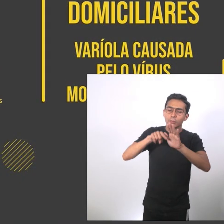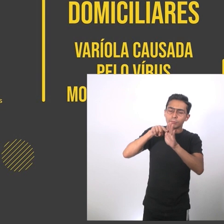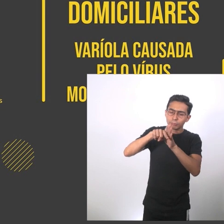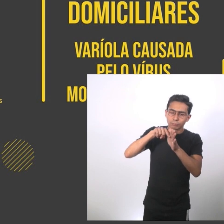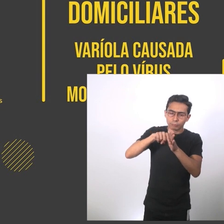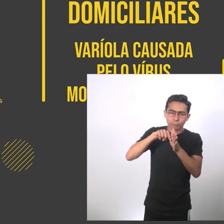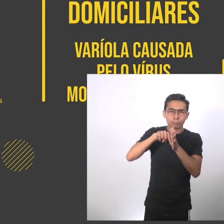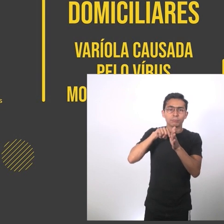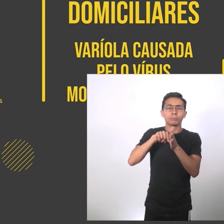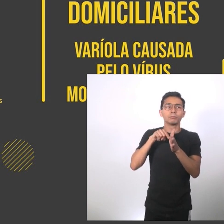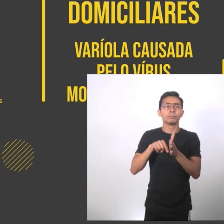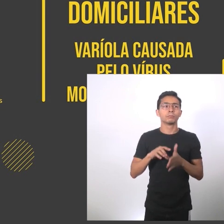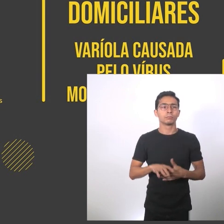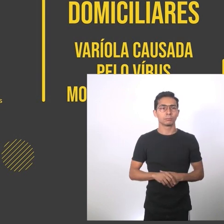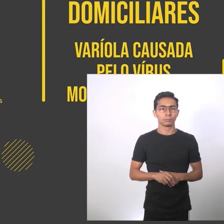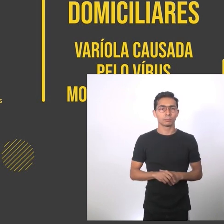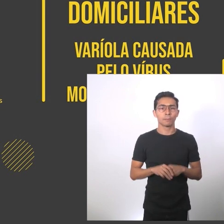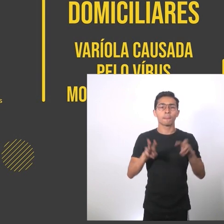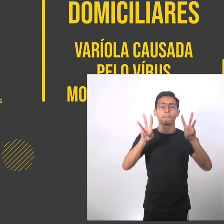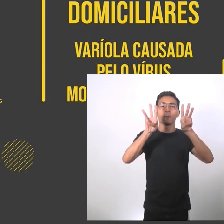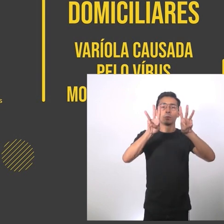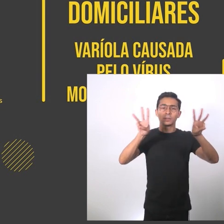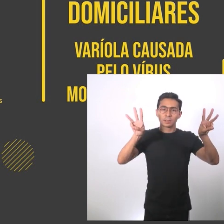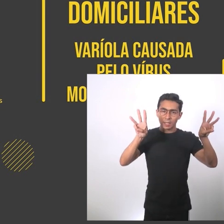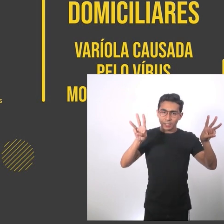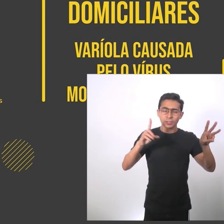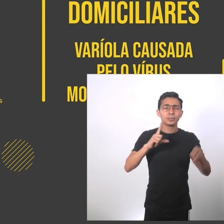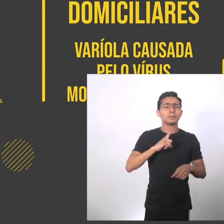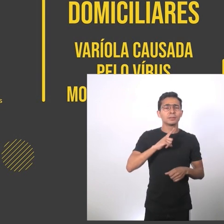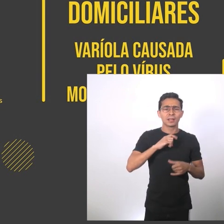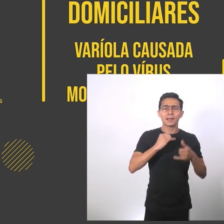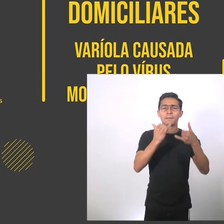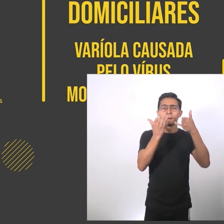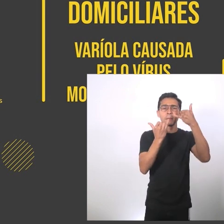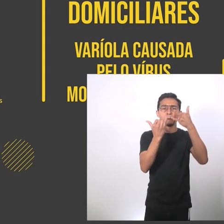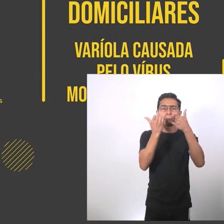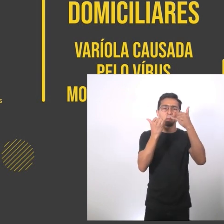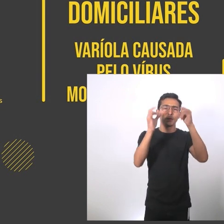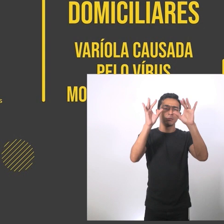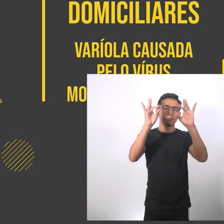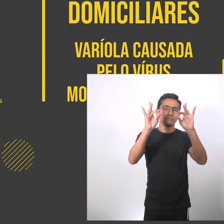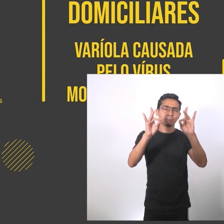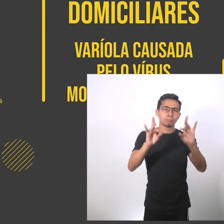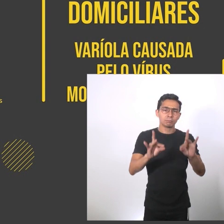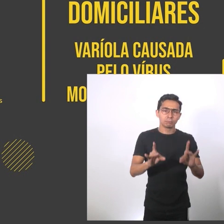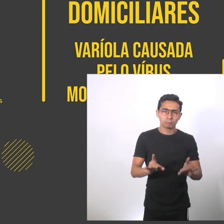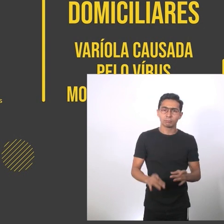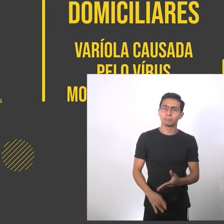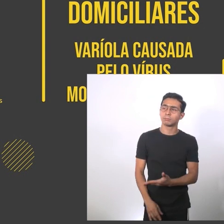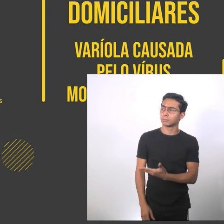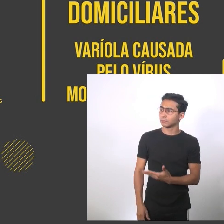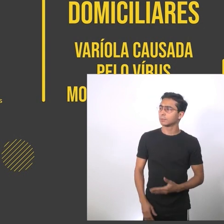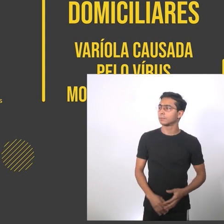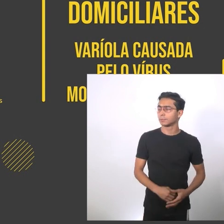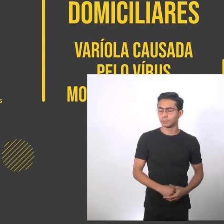A gente disponibilizou no site todas essas informações que nós estamos colocando aqui, aí onde